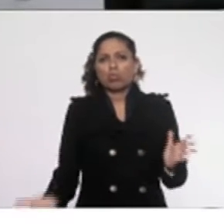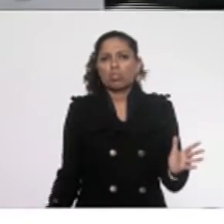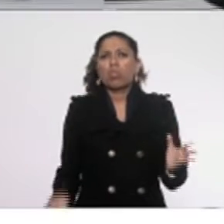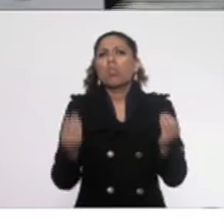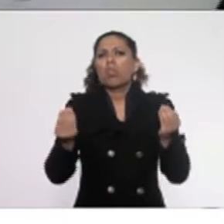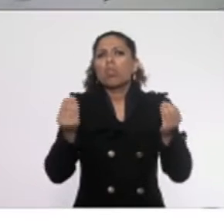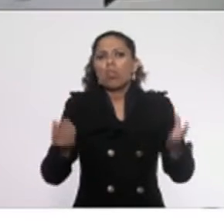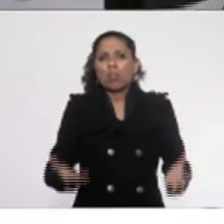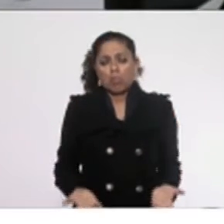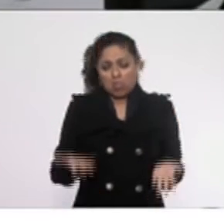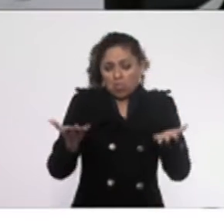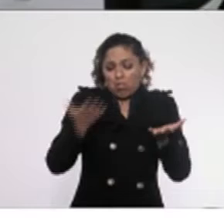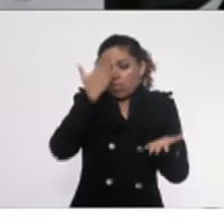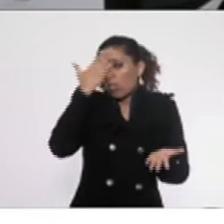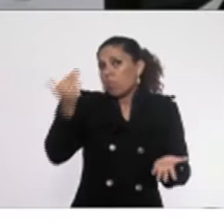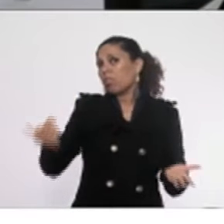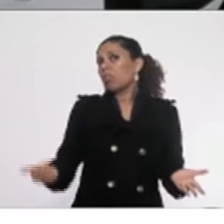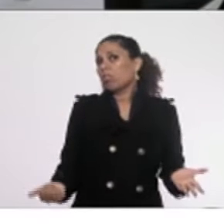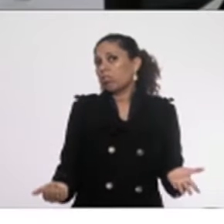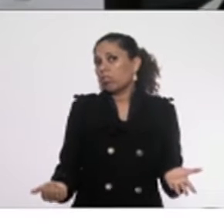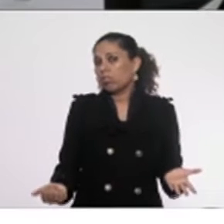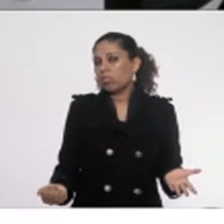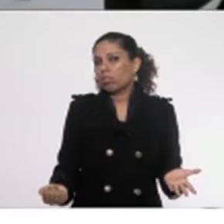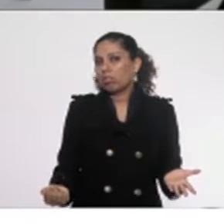Eu até gostaria